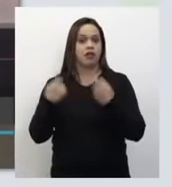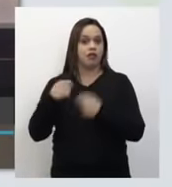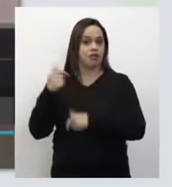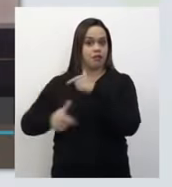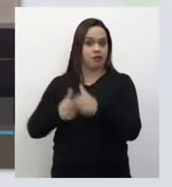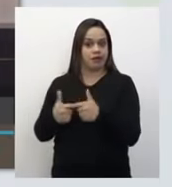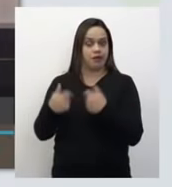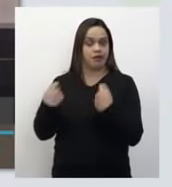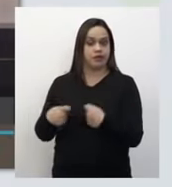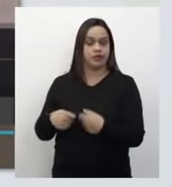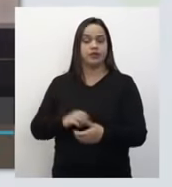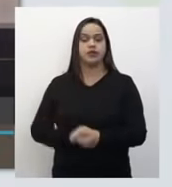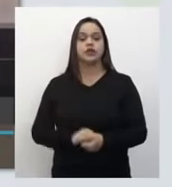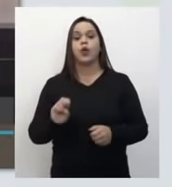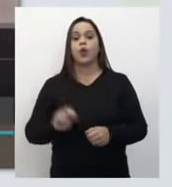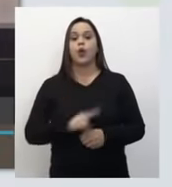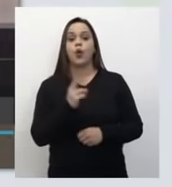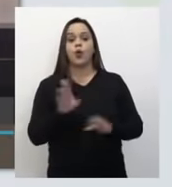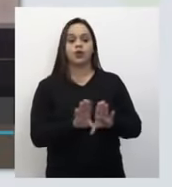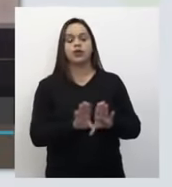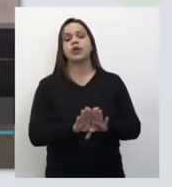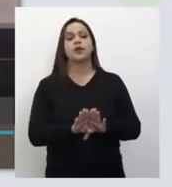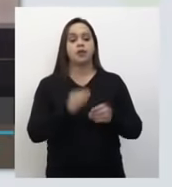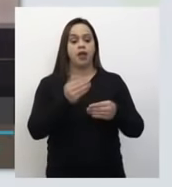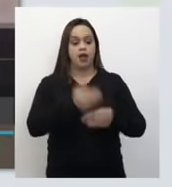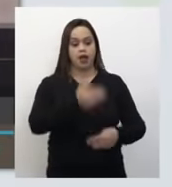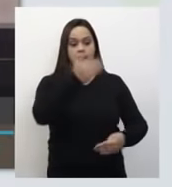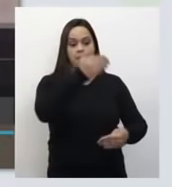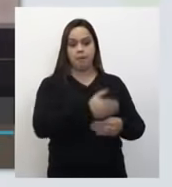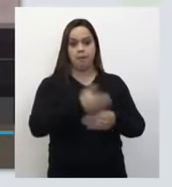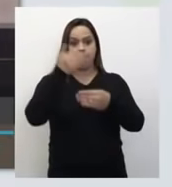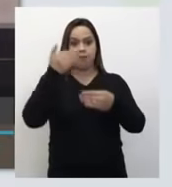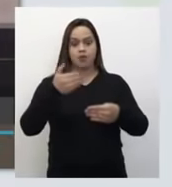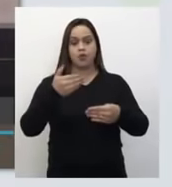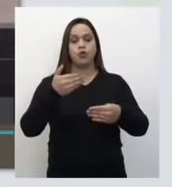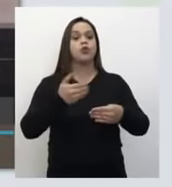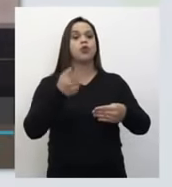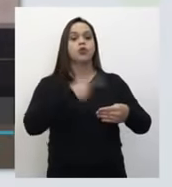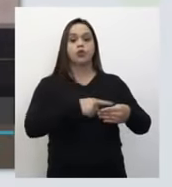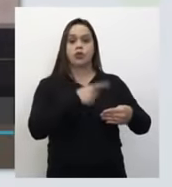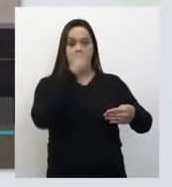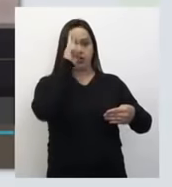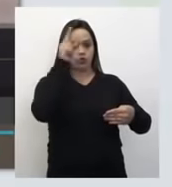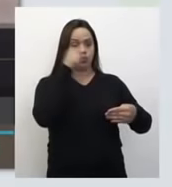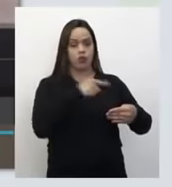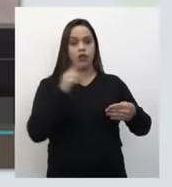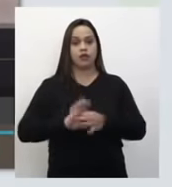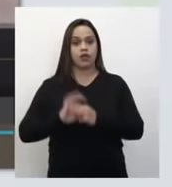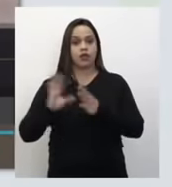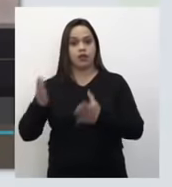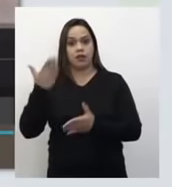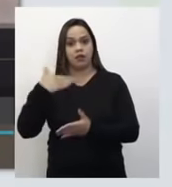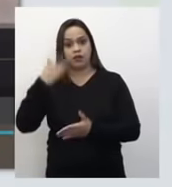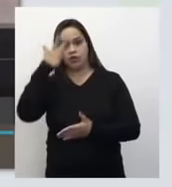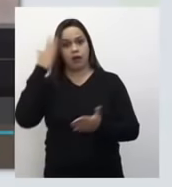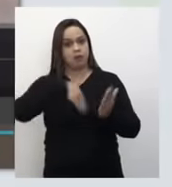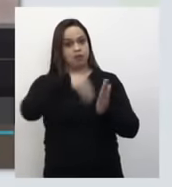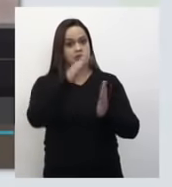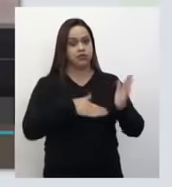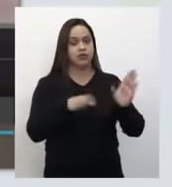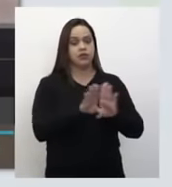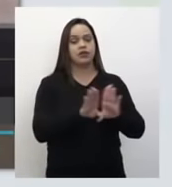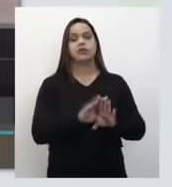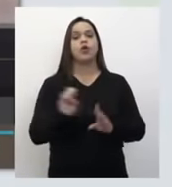ou ainda donos de muros e artistas interessados em deixar a cidade mais colorida, ou até um site